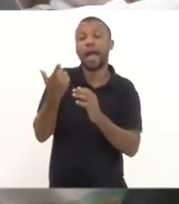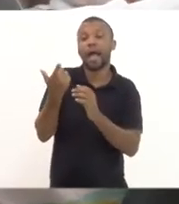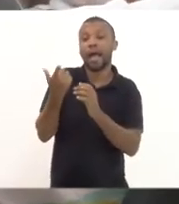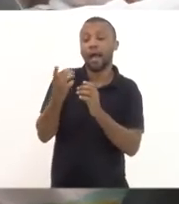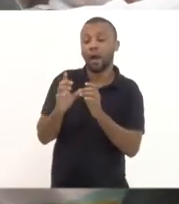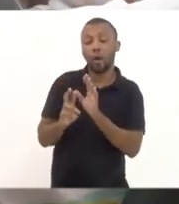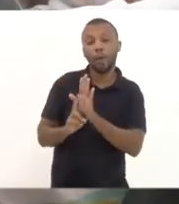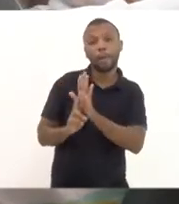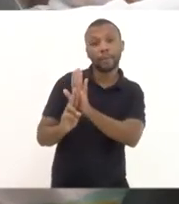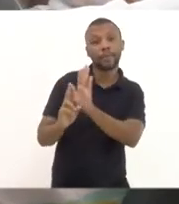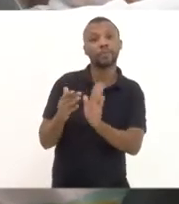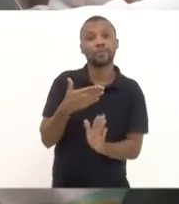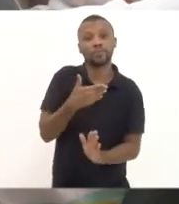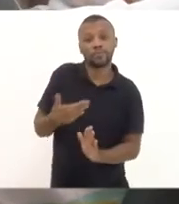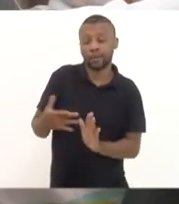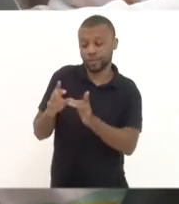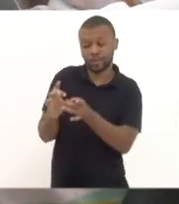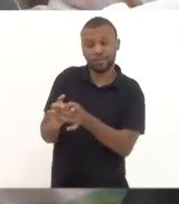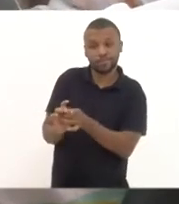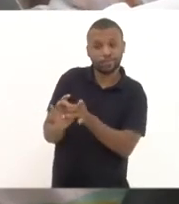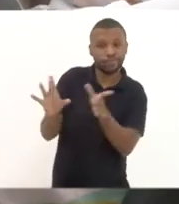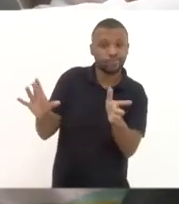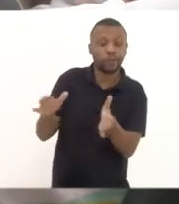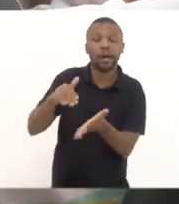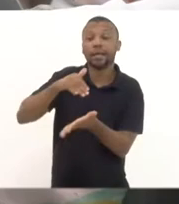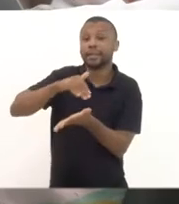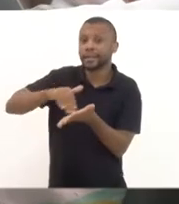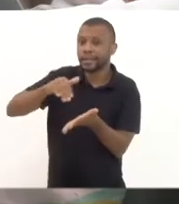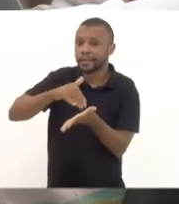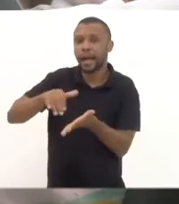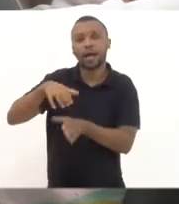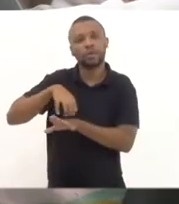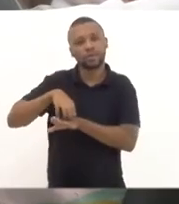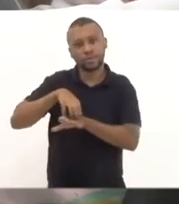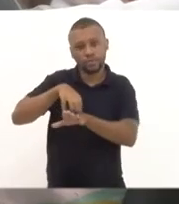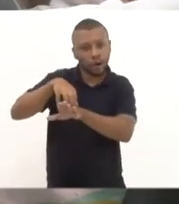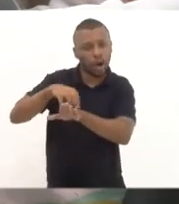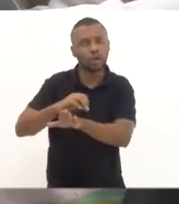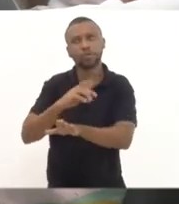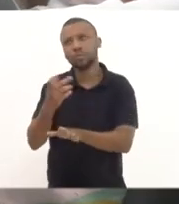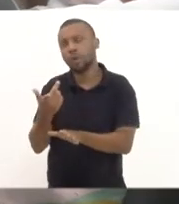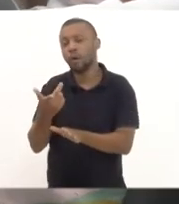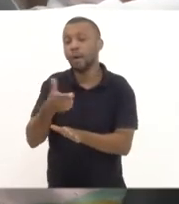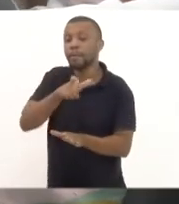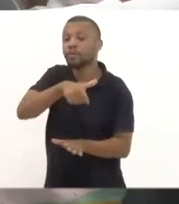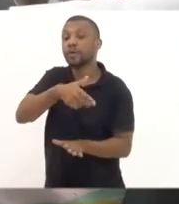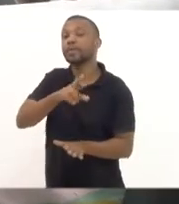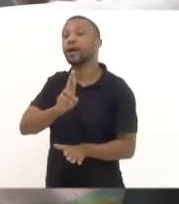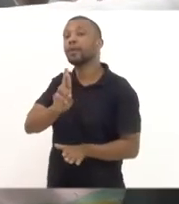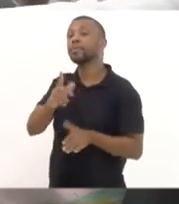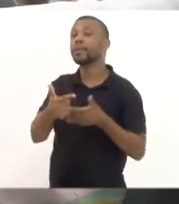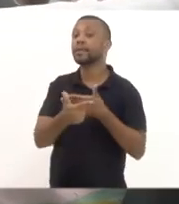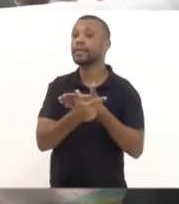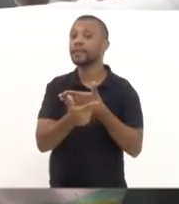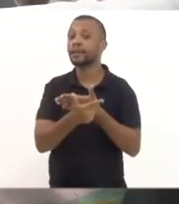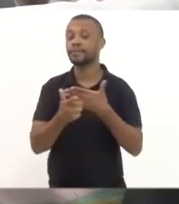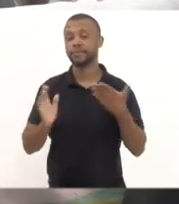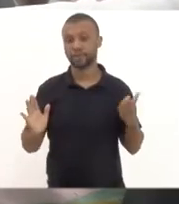representante do estado se acatado transporte e quem imagem estiver nessa questão evidentemente